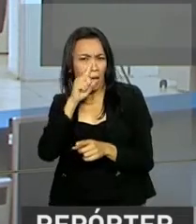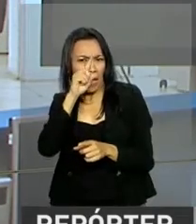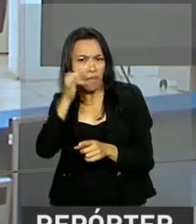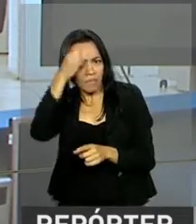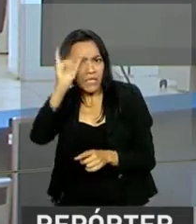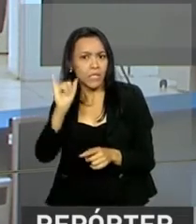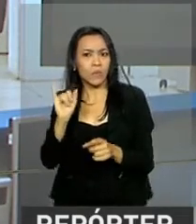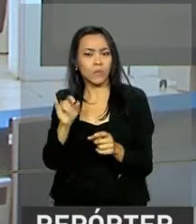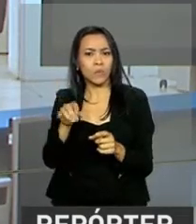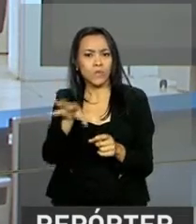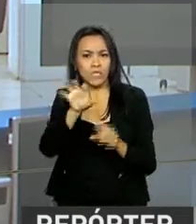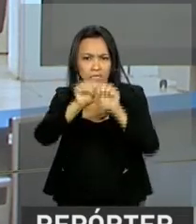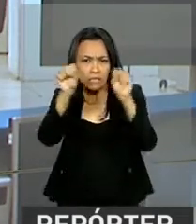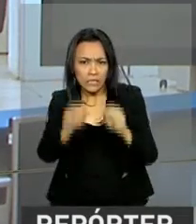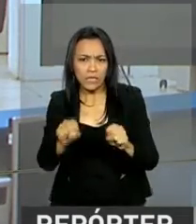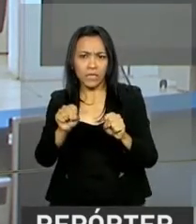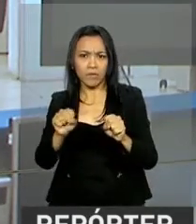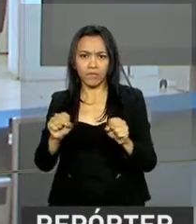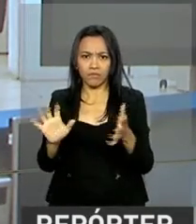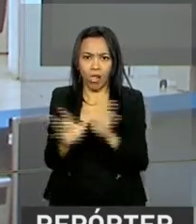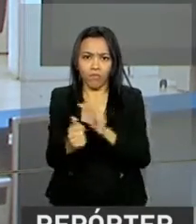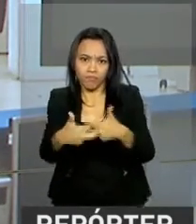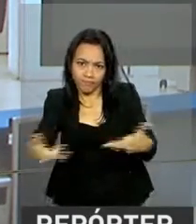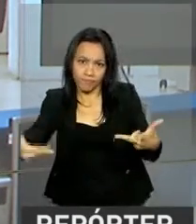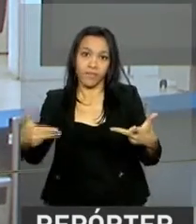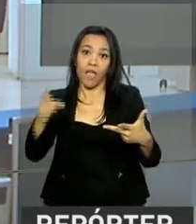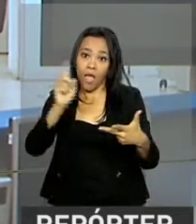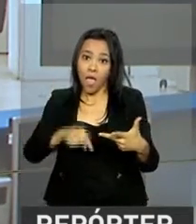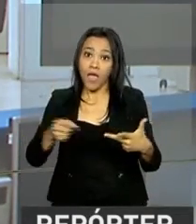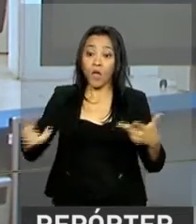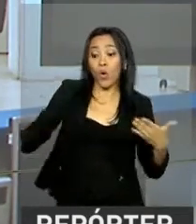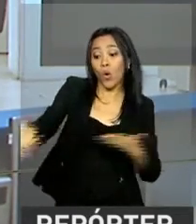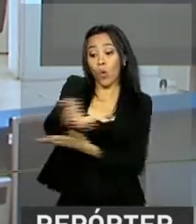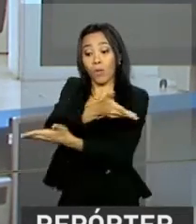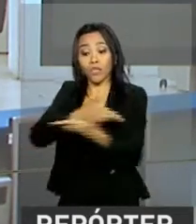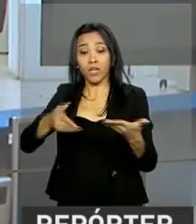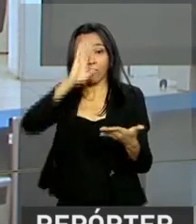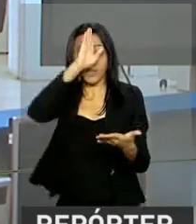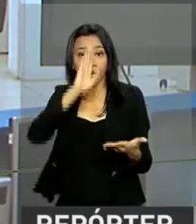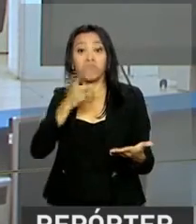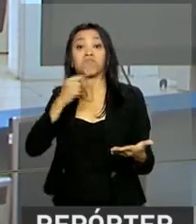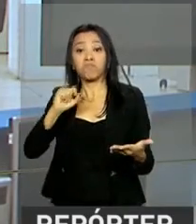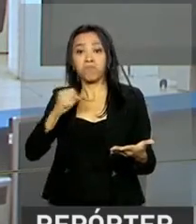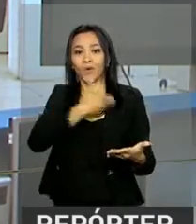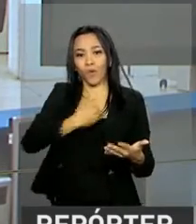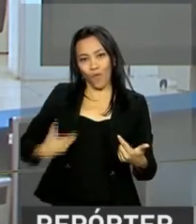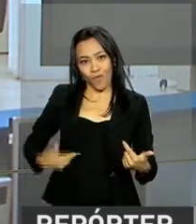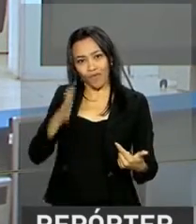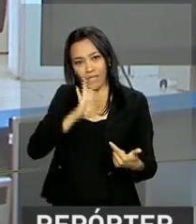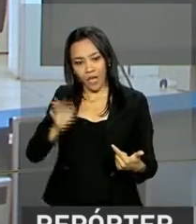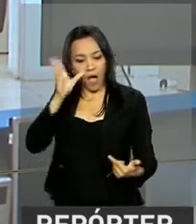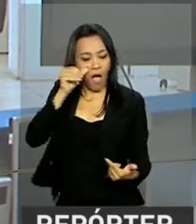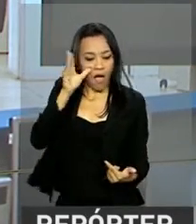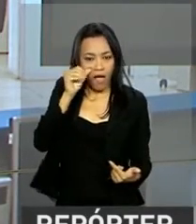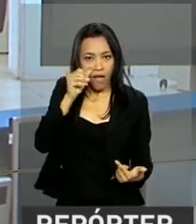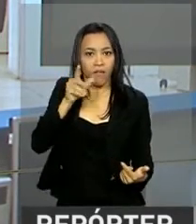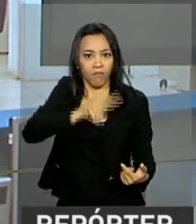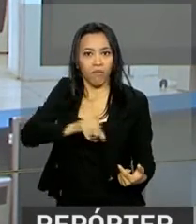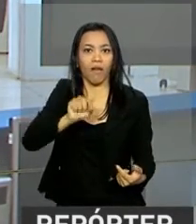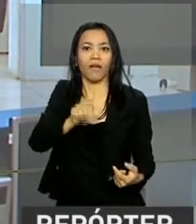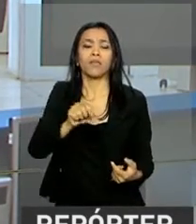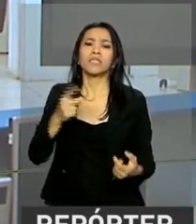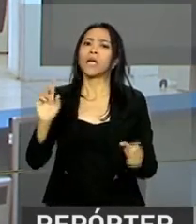sistemas da própria empresa os dados serão compartilhados de graça com o governo federal e vão ajudar